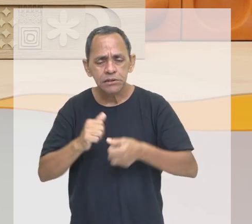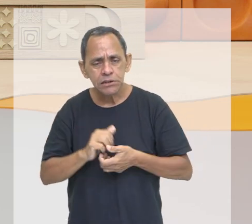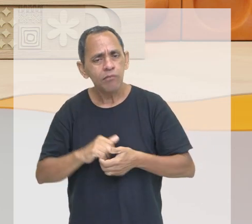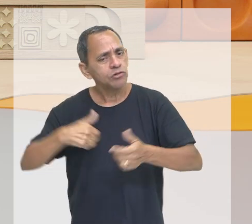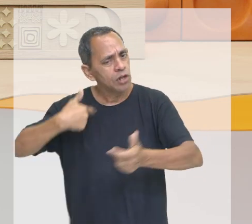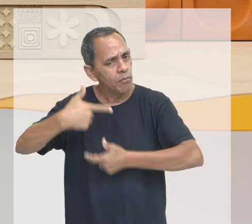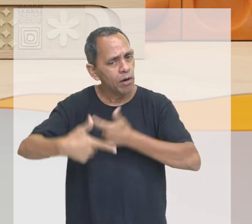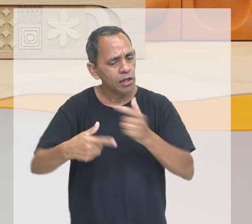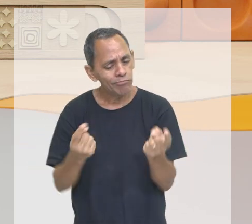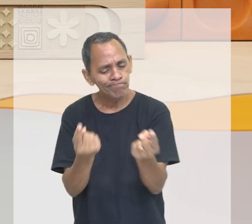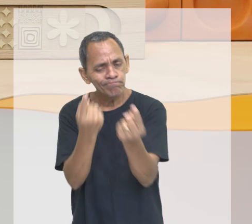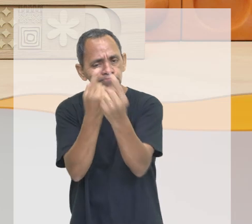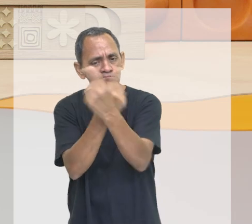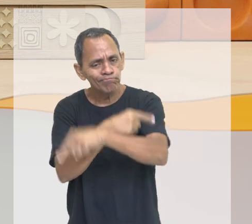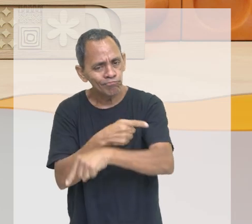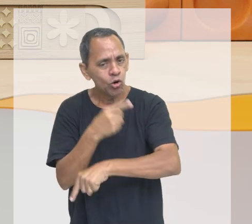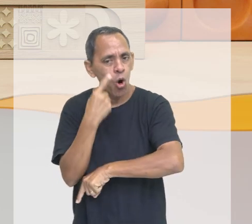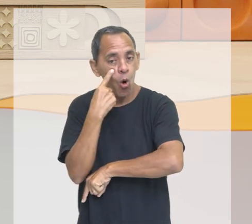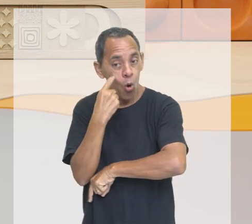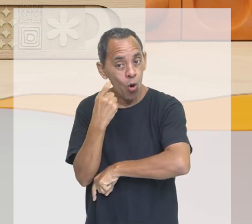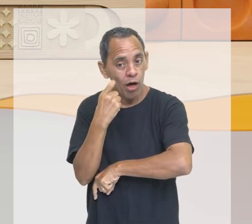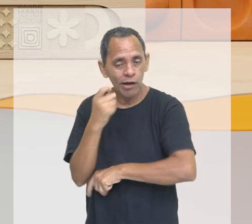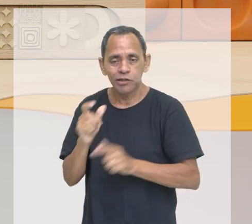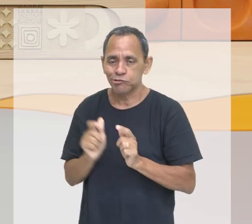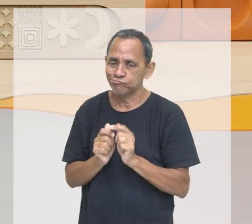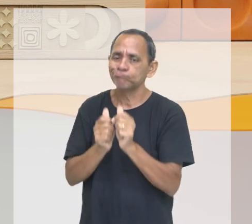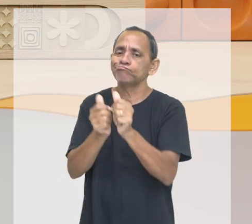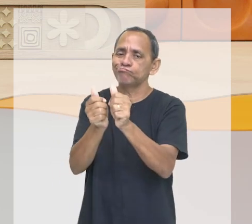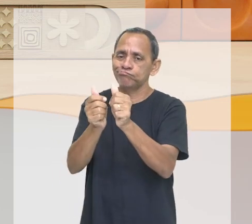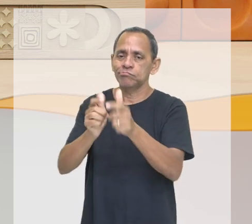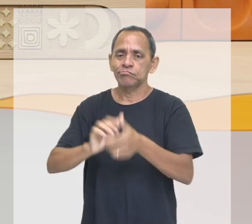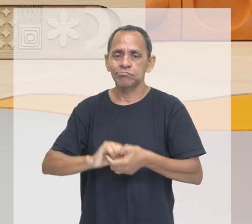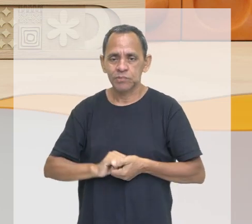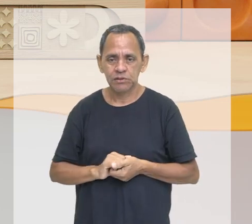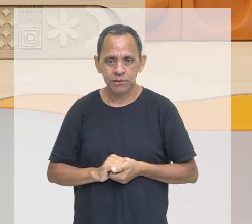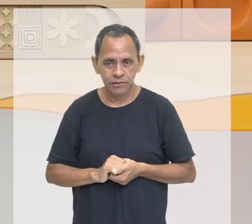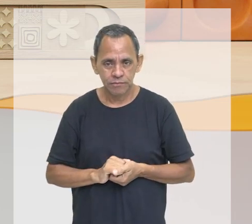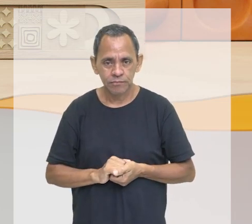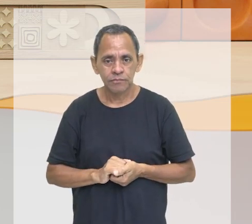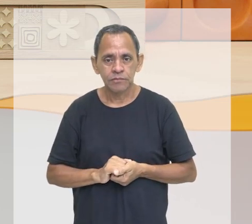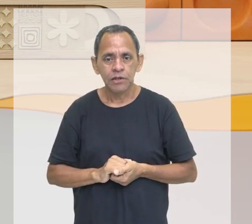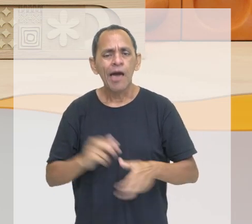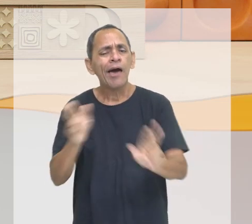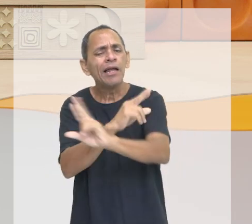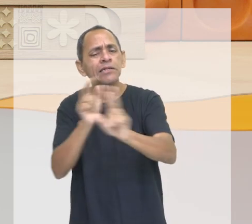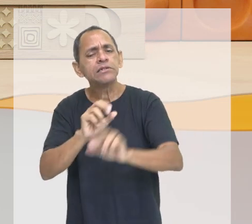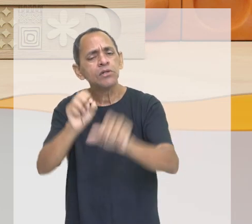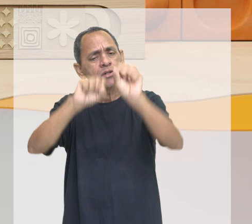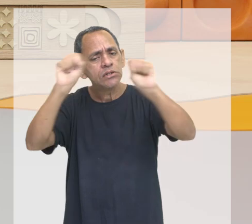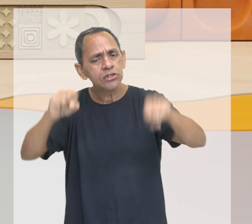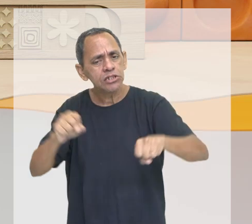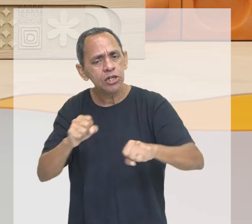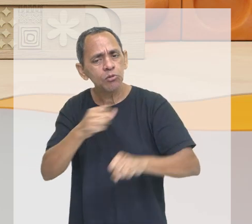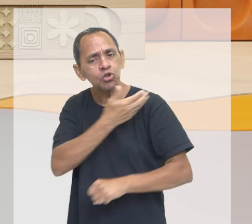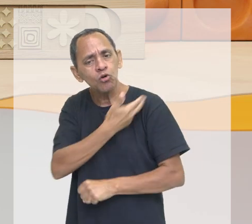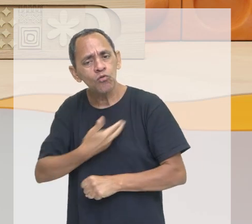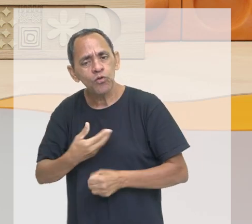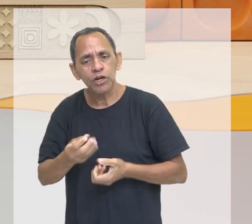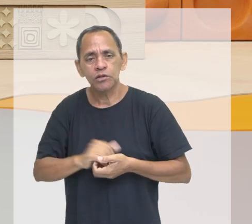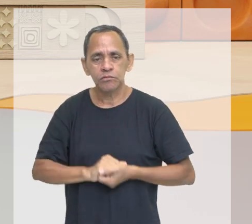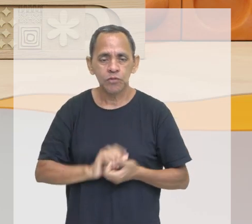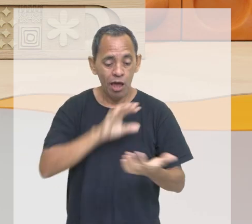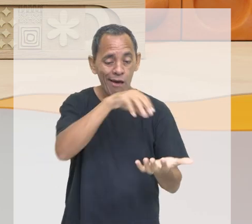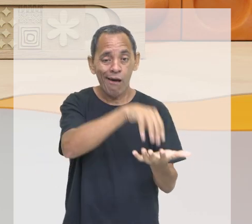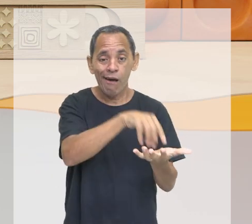o interesse da burguesia. E em relação ao sistema de governo, professor, os bolcheviques pregavam